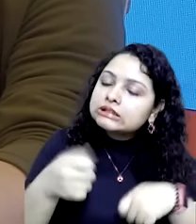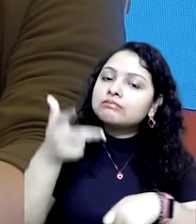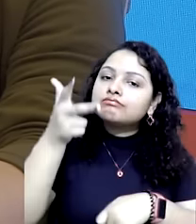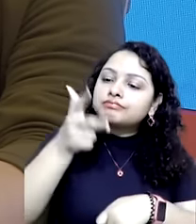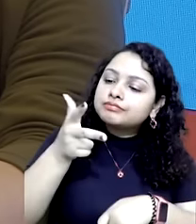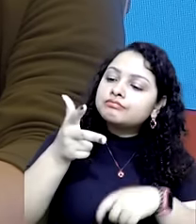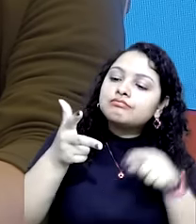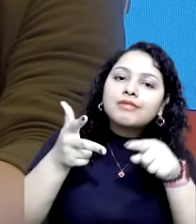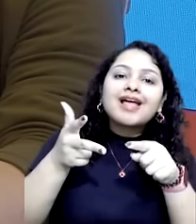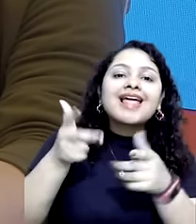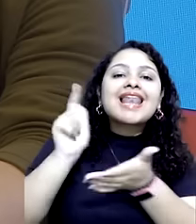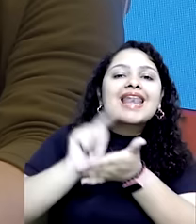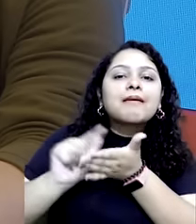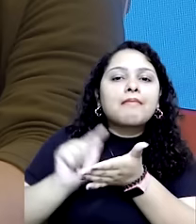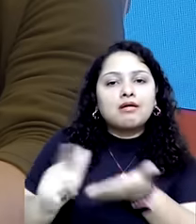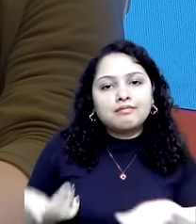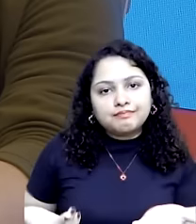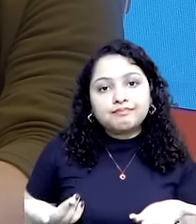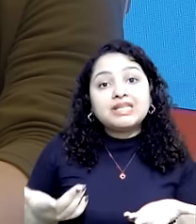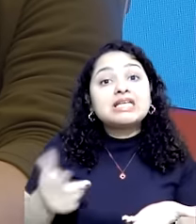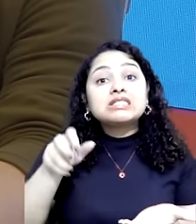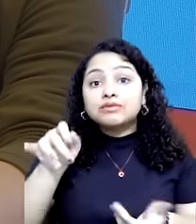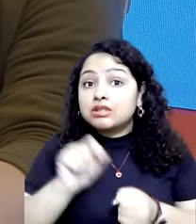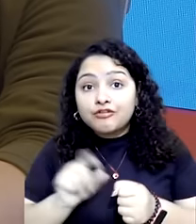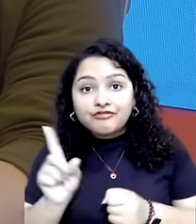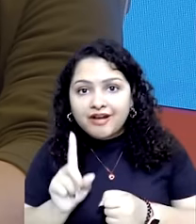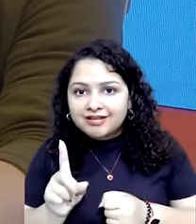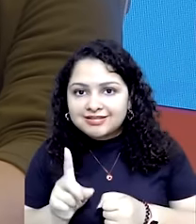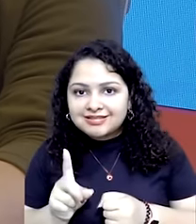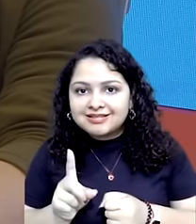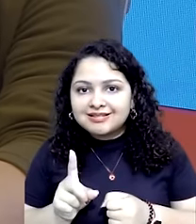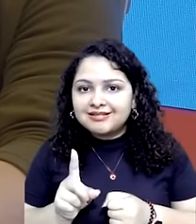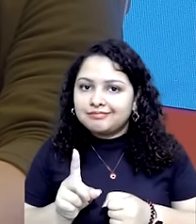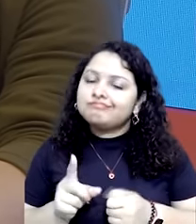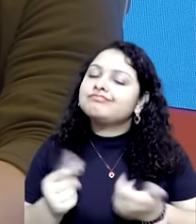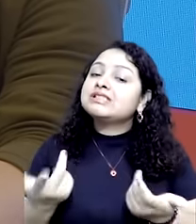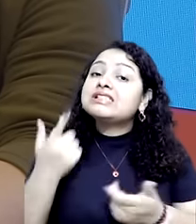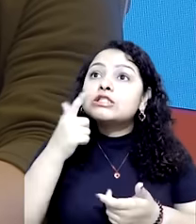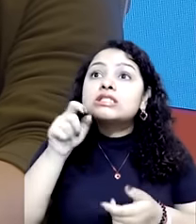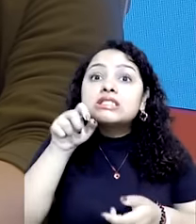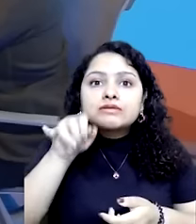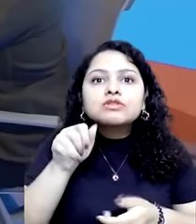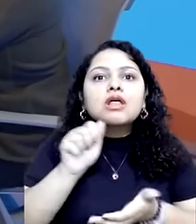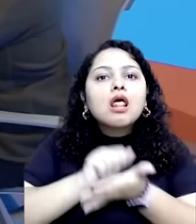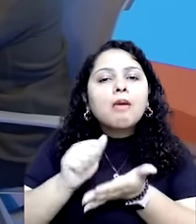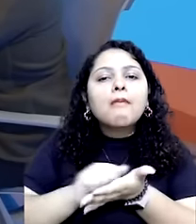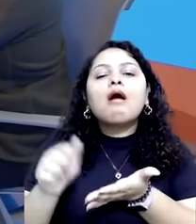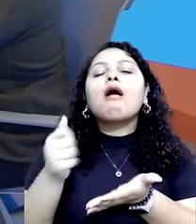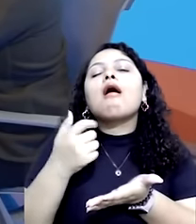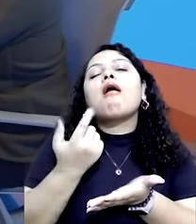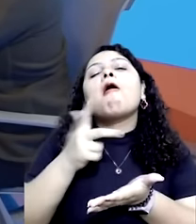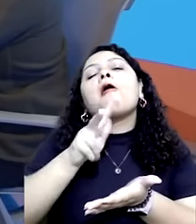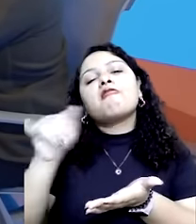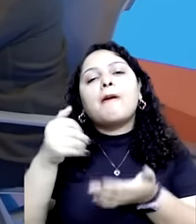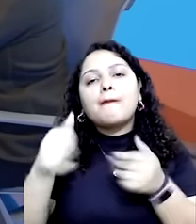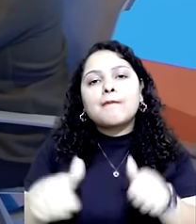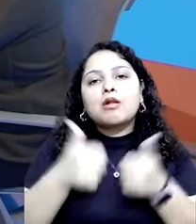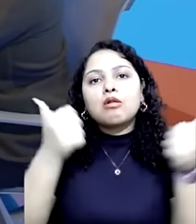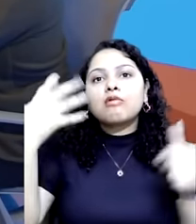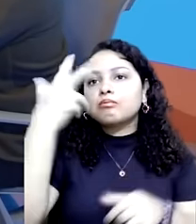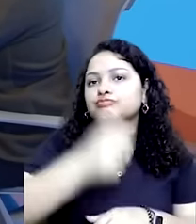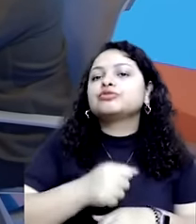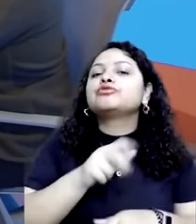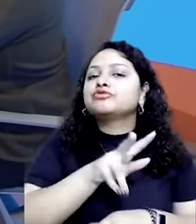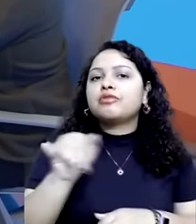lente você vai ver né quem não quem não pratica isso vocês vão ver que só de fazer isso você vai ver que a qualidade da sua câmera melhora absurdamente tem gente fica até